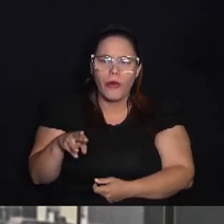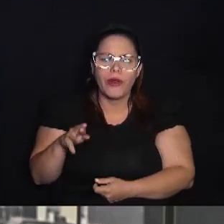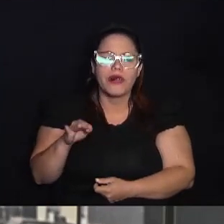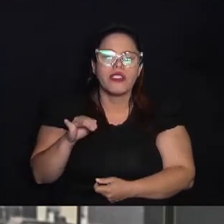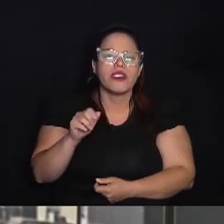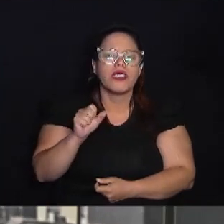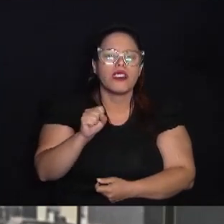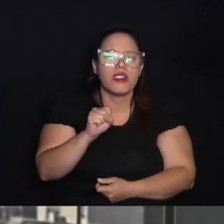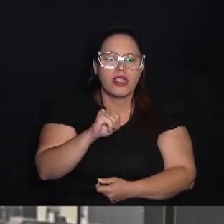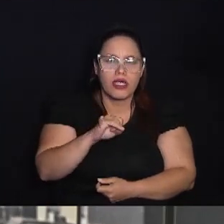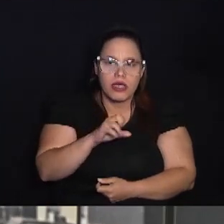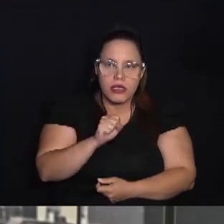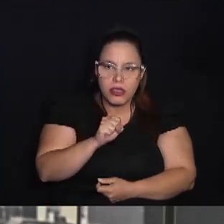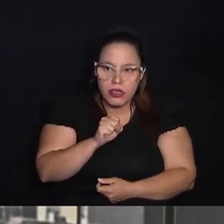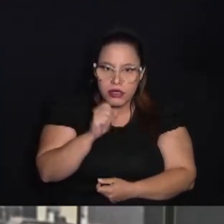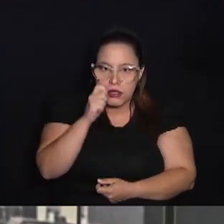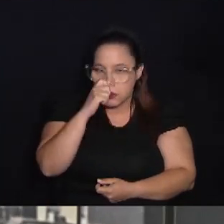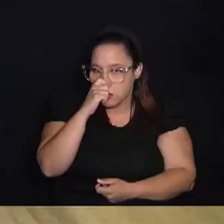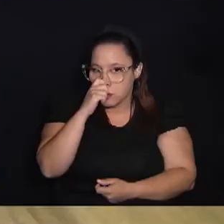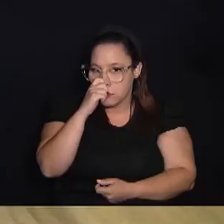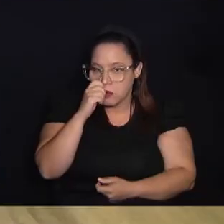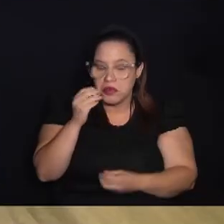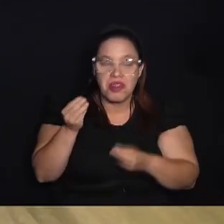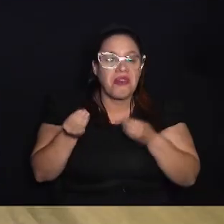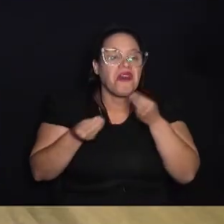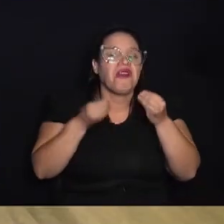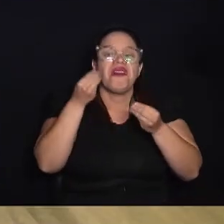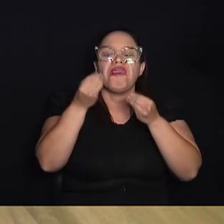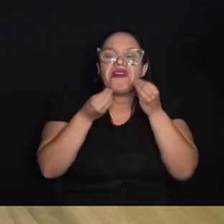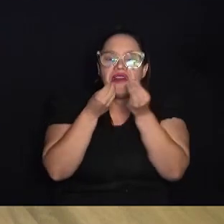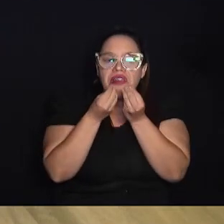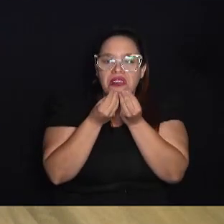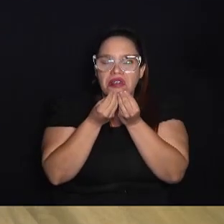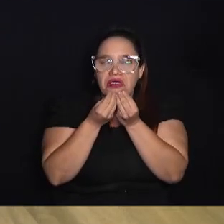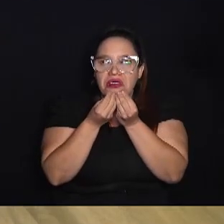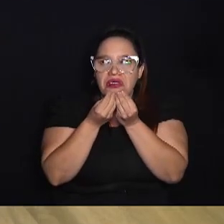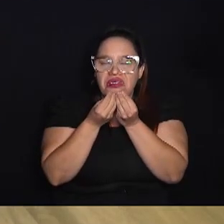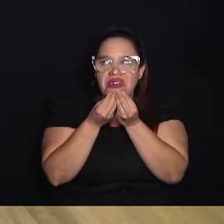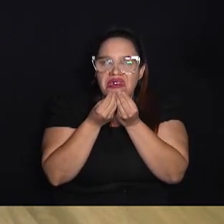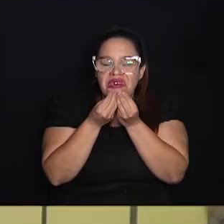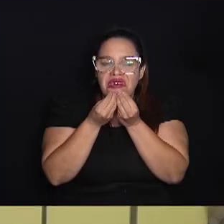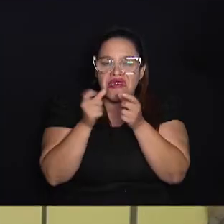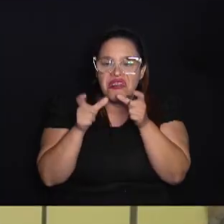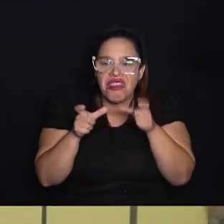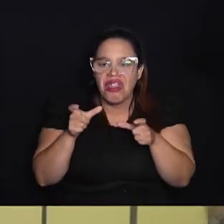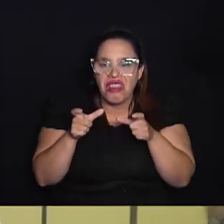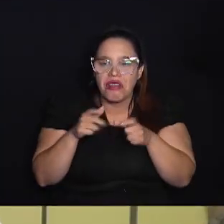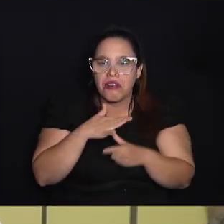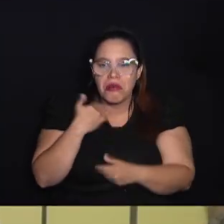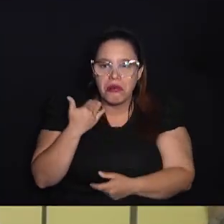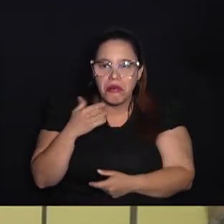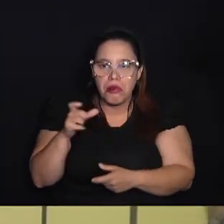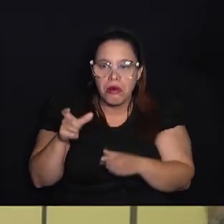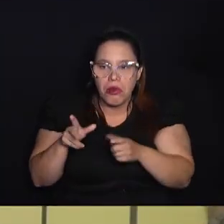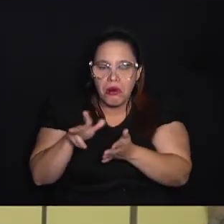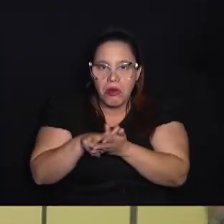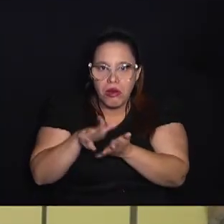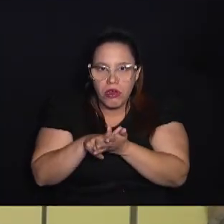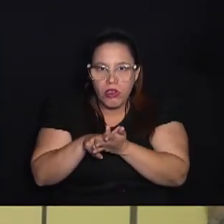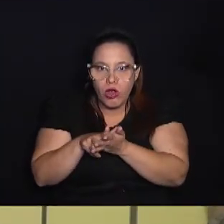da Vila Mimosa quem quer responder os dois sabem cer camente essa resposta certamente eu acho que só mexendo ali